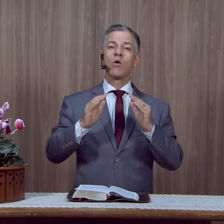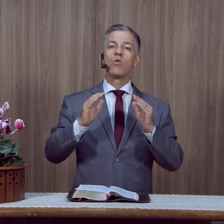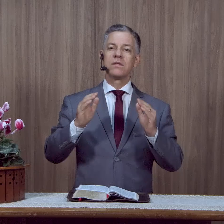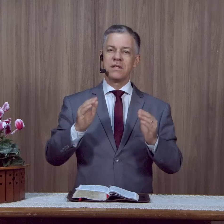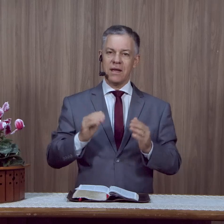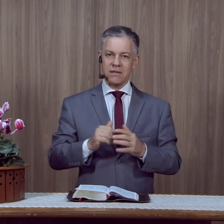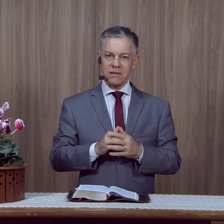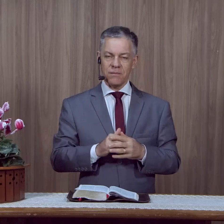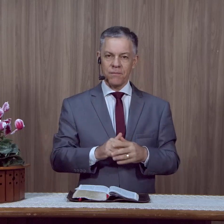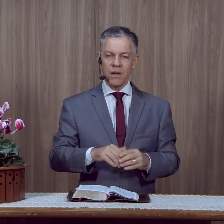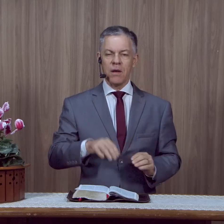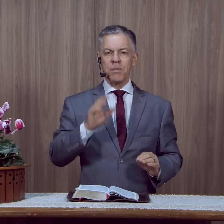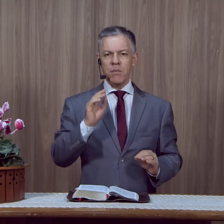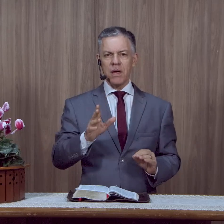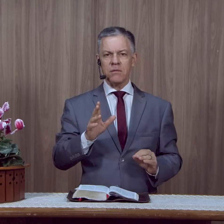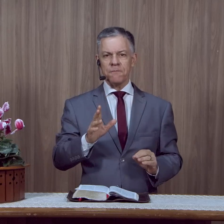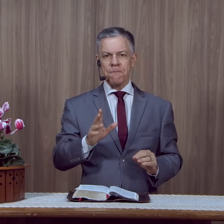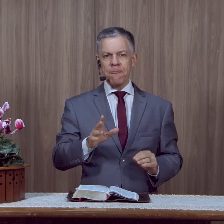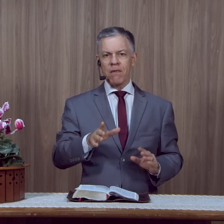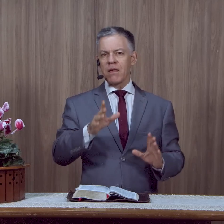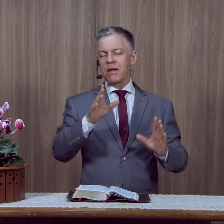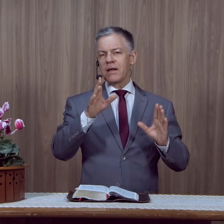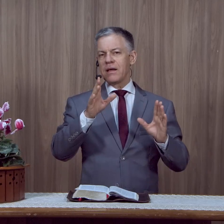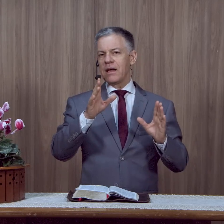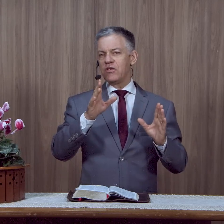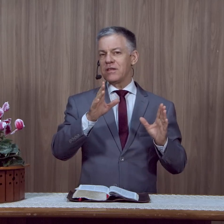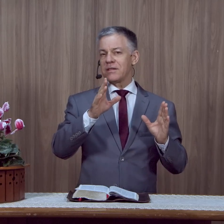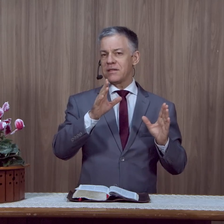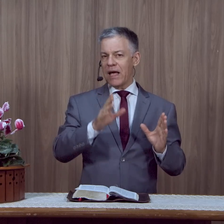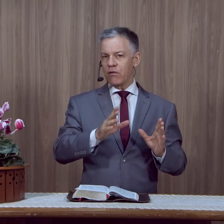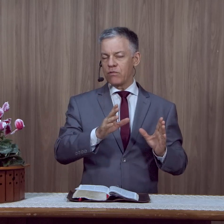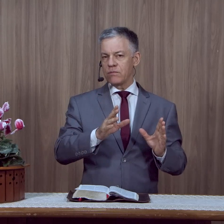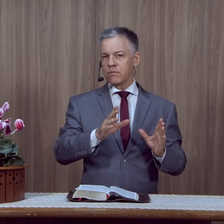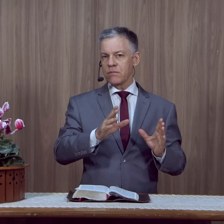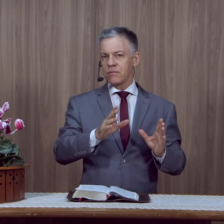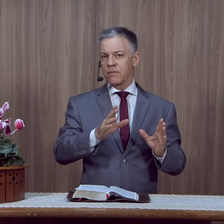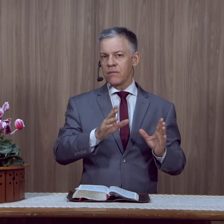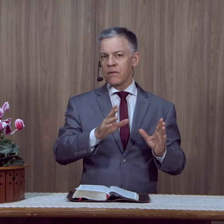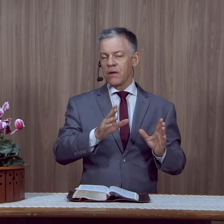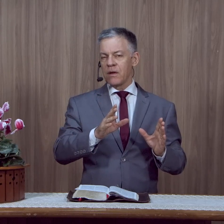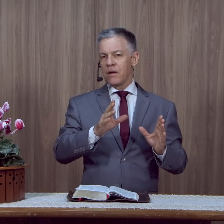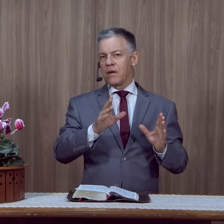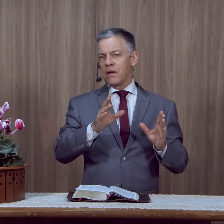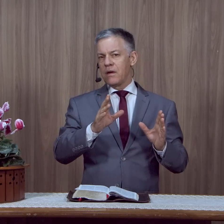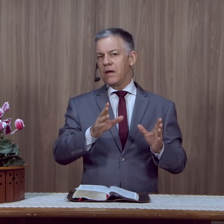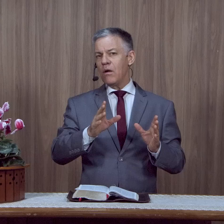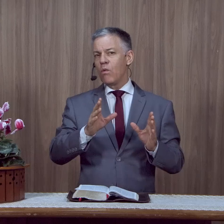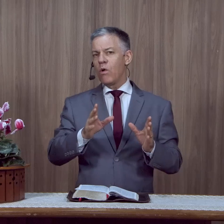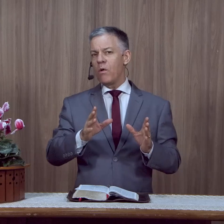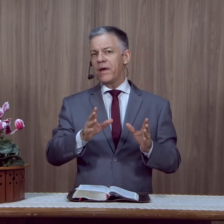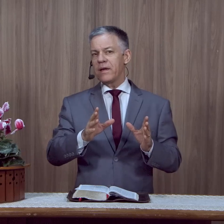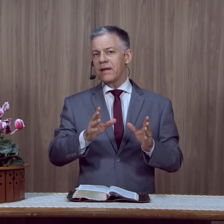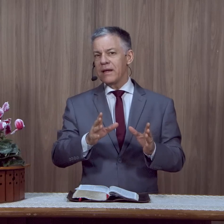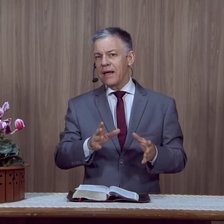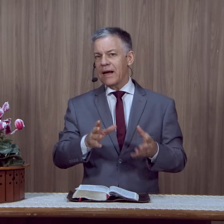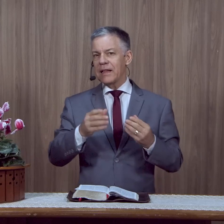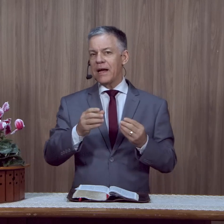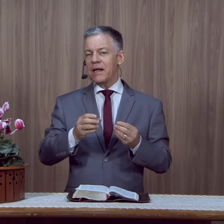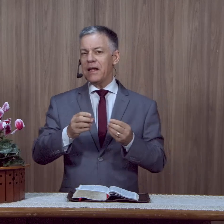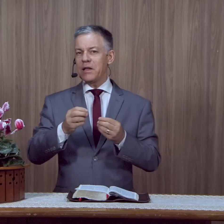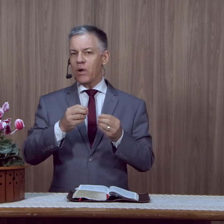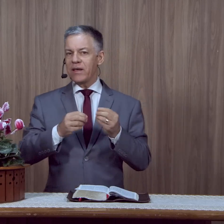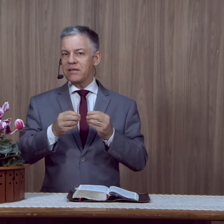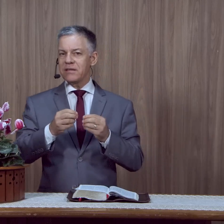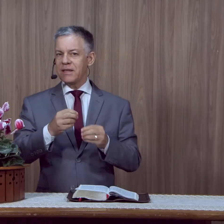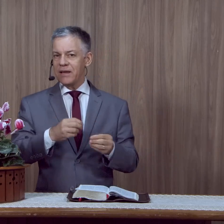homem tem que ter consciência. Primeiro, de servo. E o homem, é